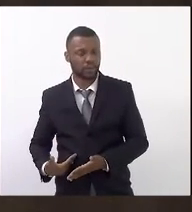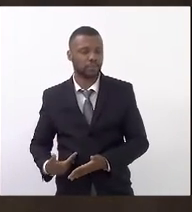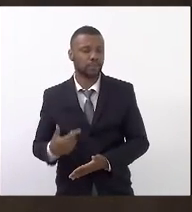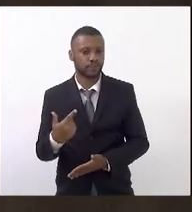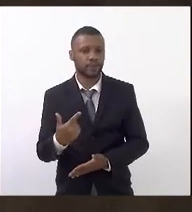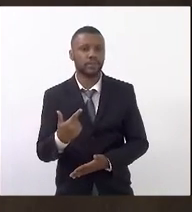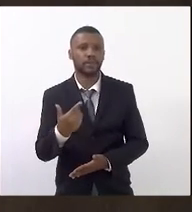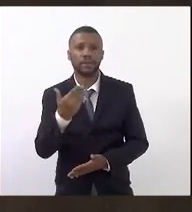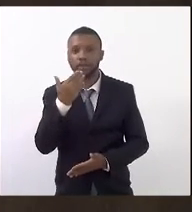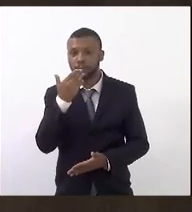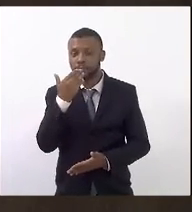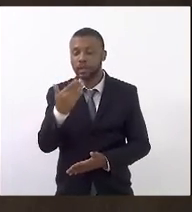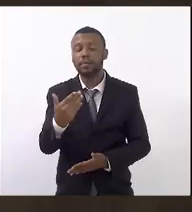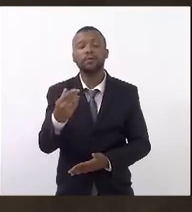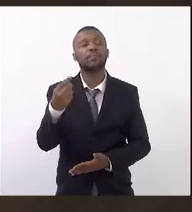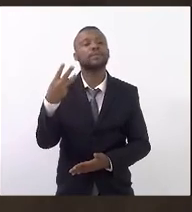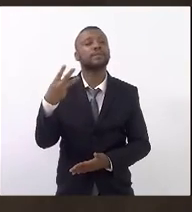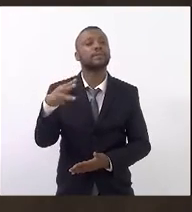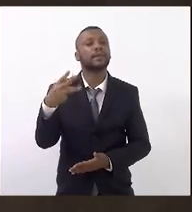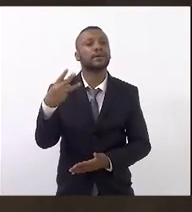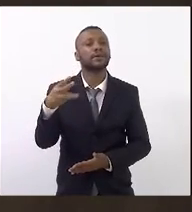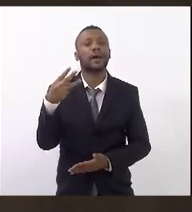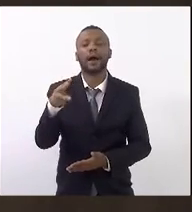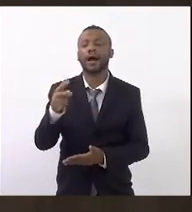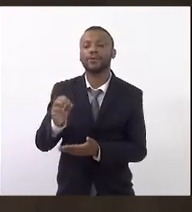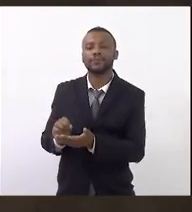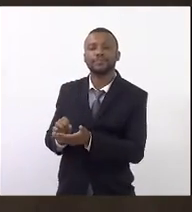com 3 unidades.